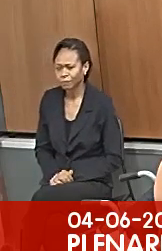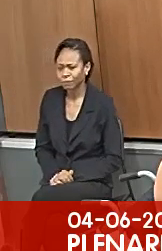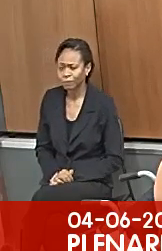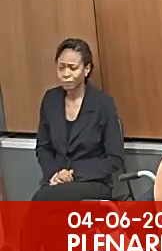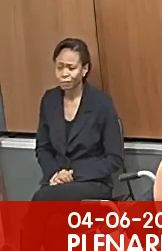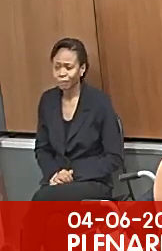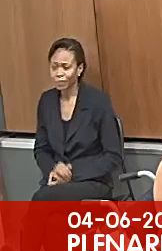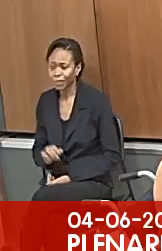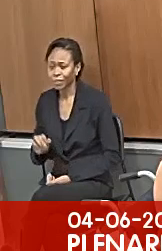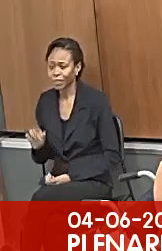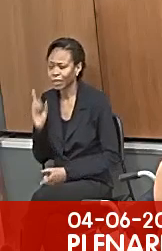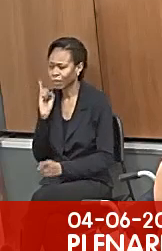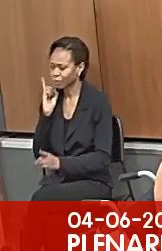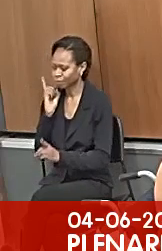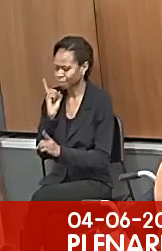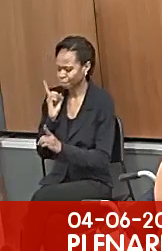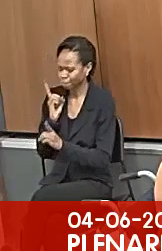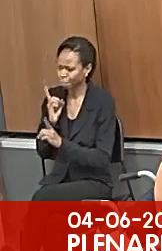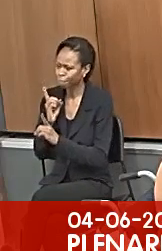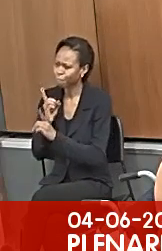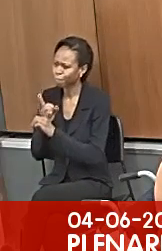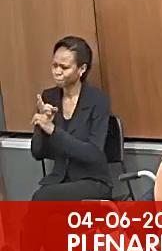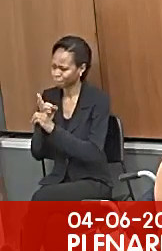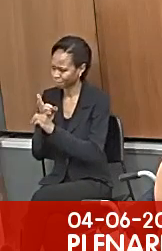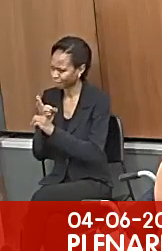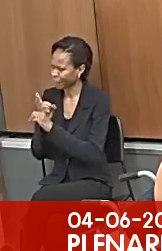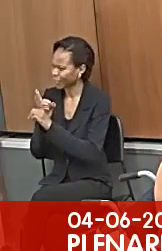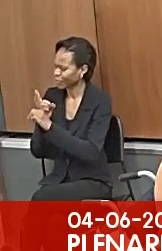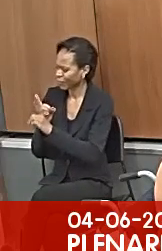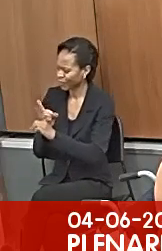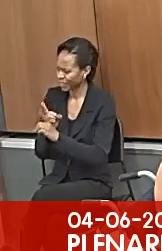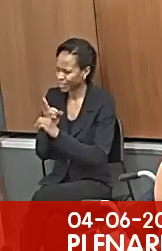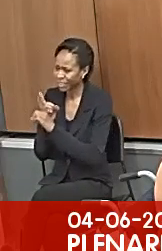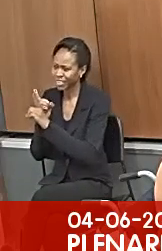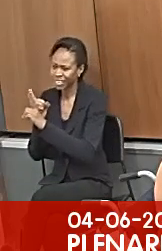te encontrar, não vou mais te